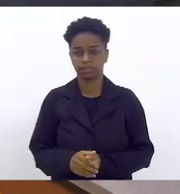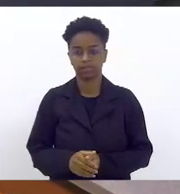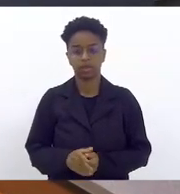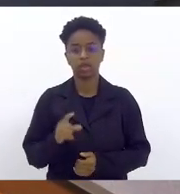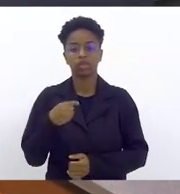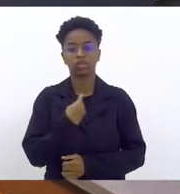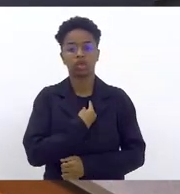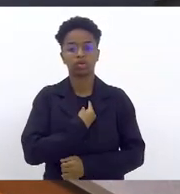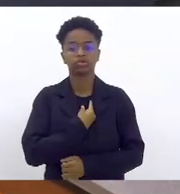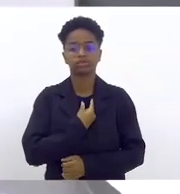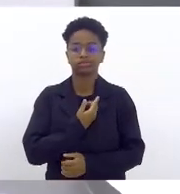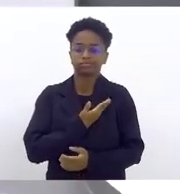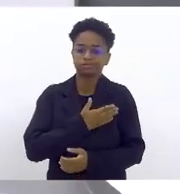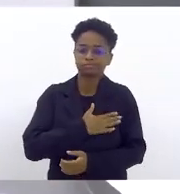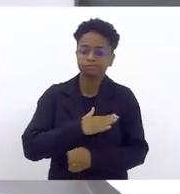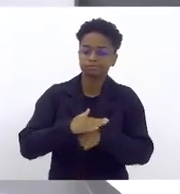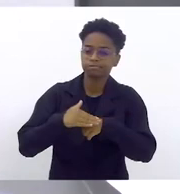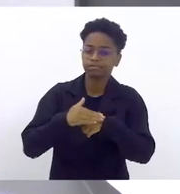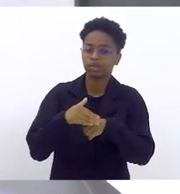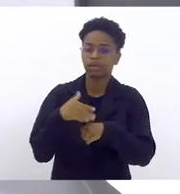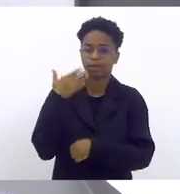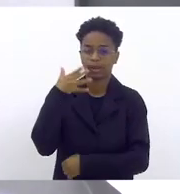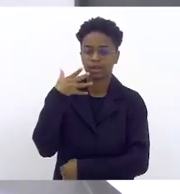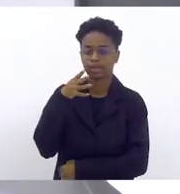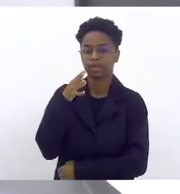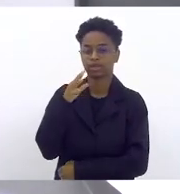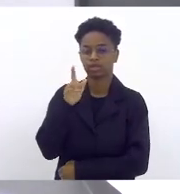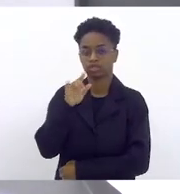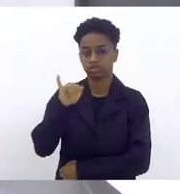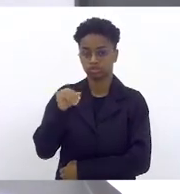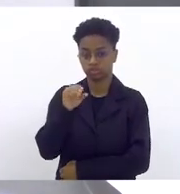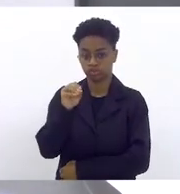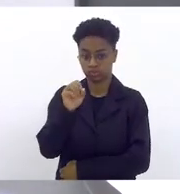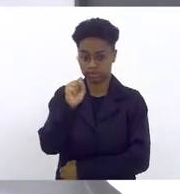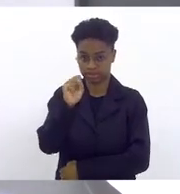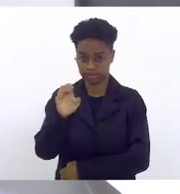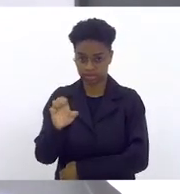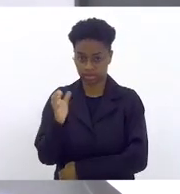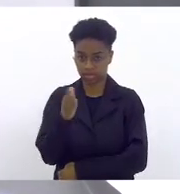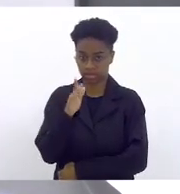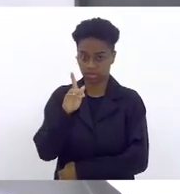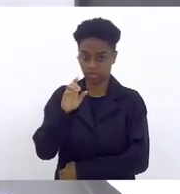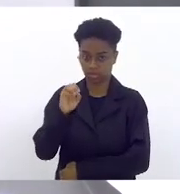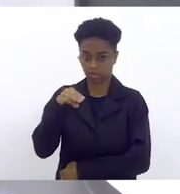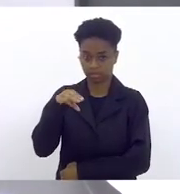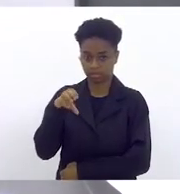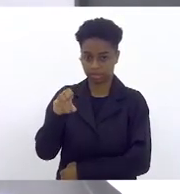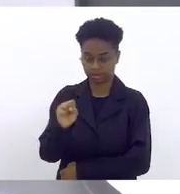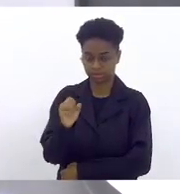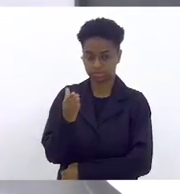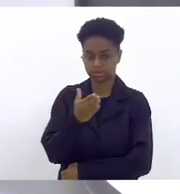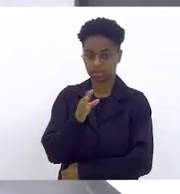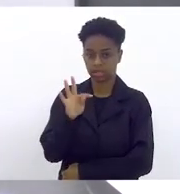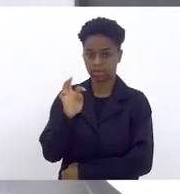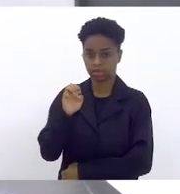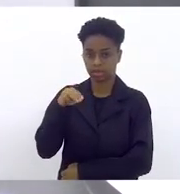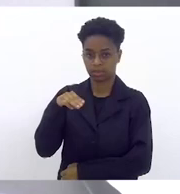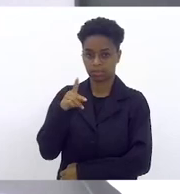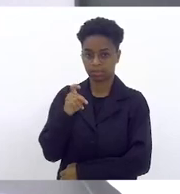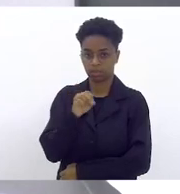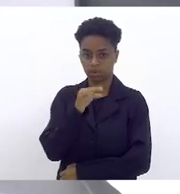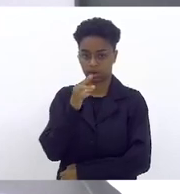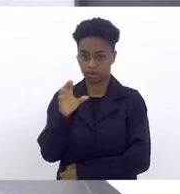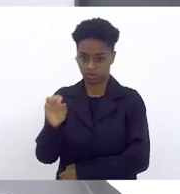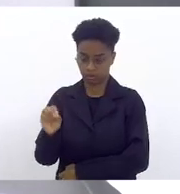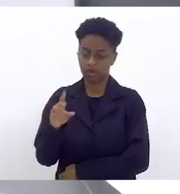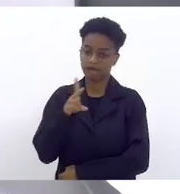palestrante Doutor José Gomes temporão né que vai nos brindar Então não é com as suas